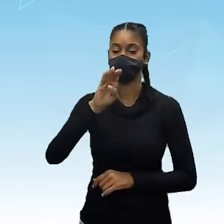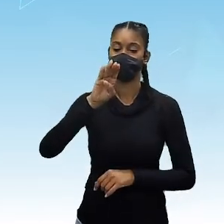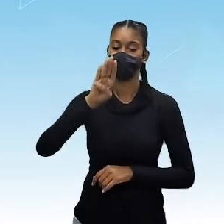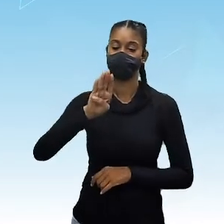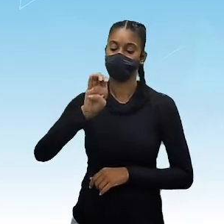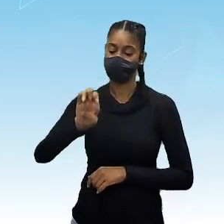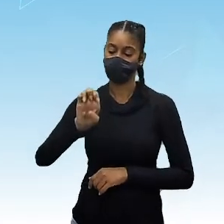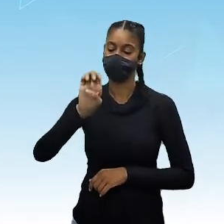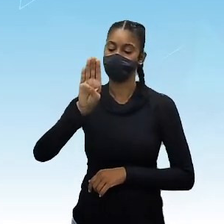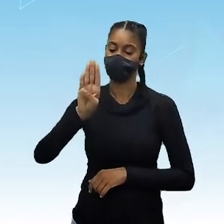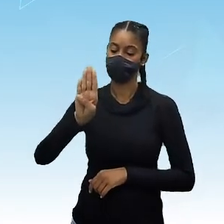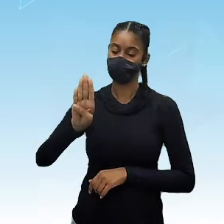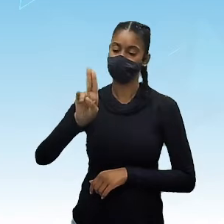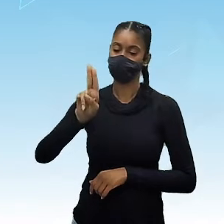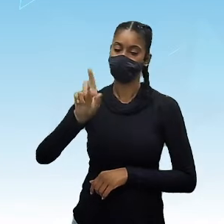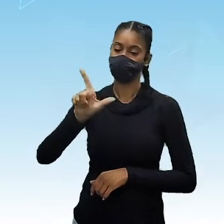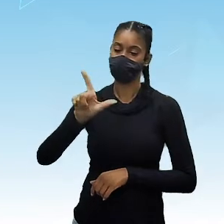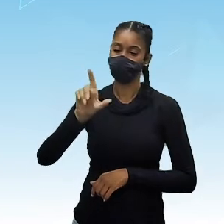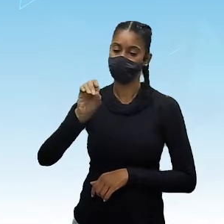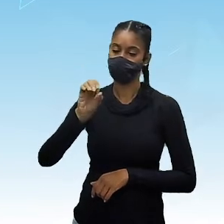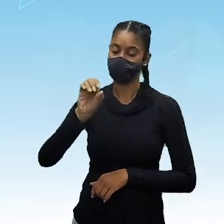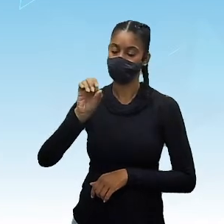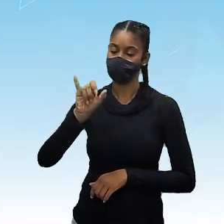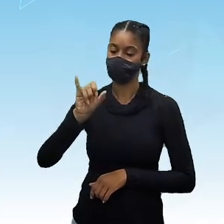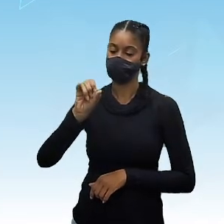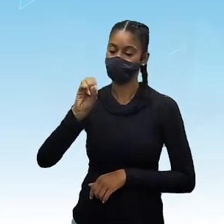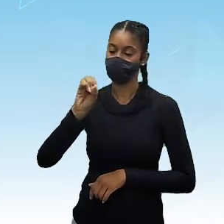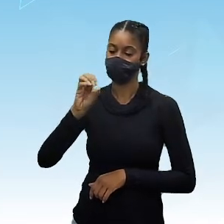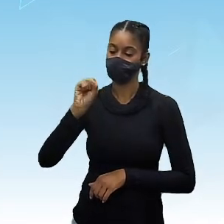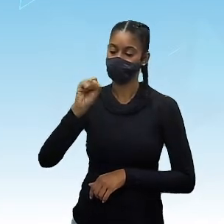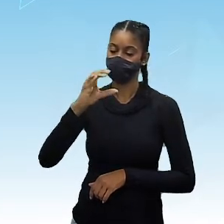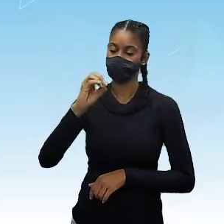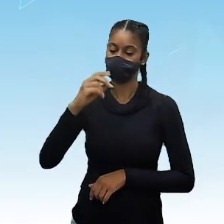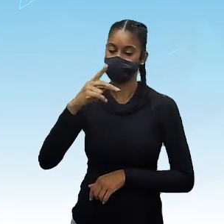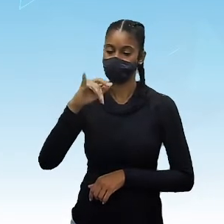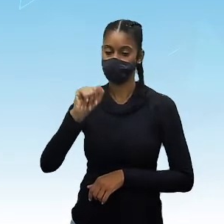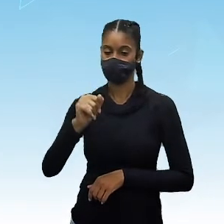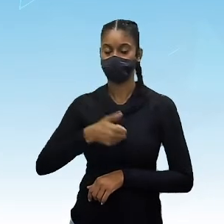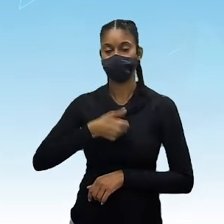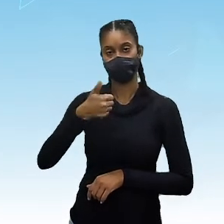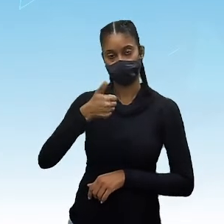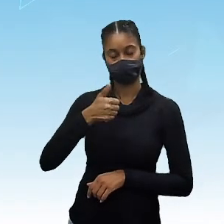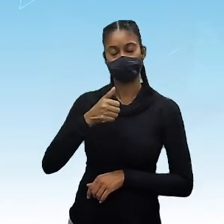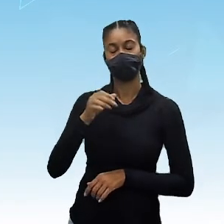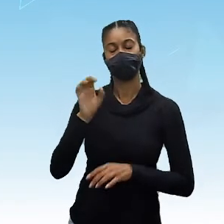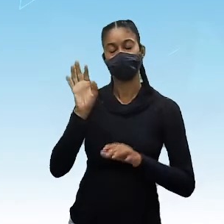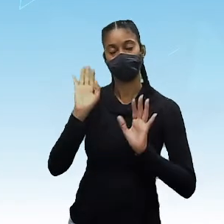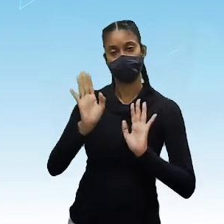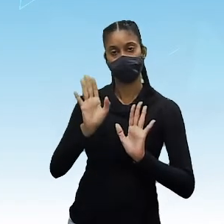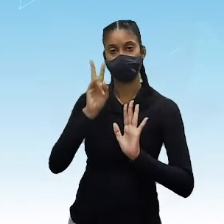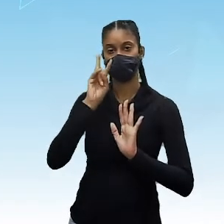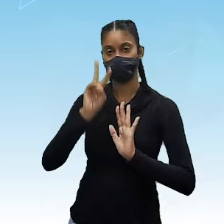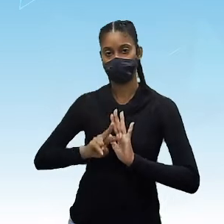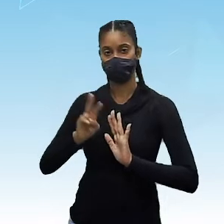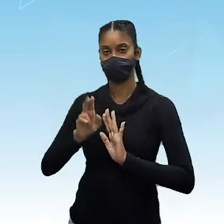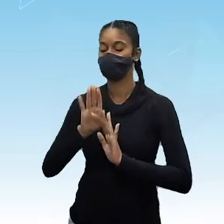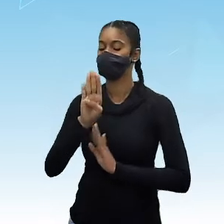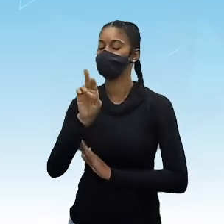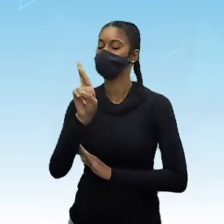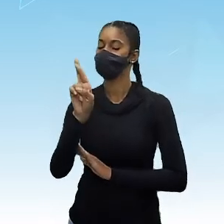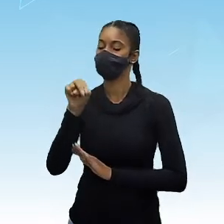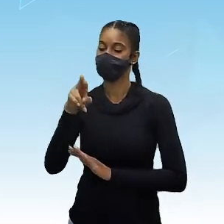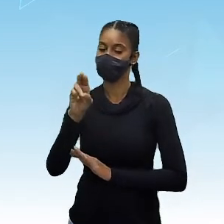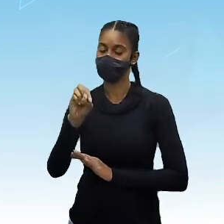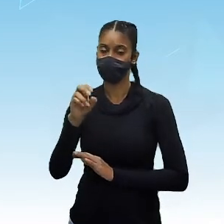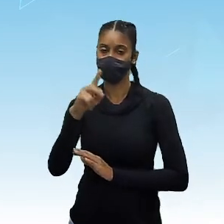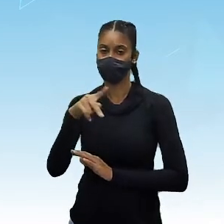Então, primeiro tonoscopia, depois ebulioscopia. Foi isso que o Bruno viu com vocês. Agora a gente vai dar continuidade para os